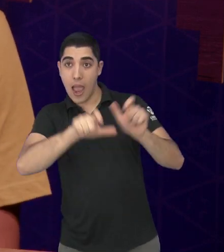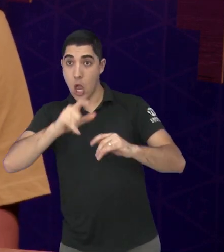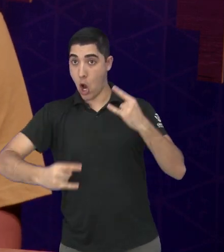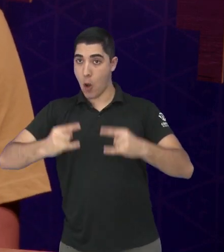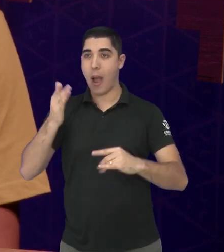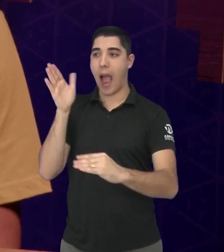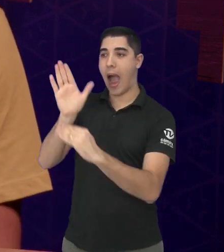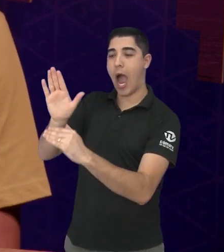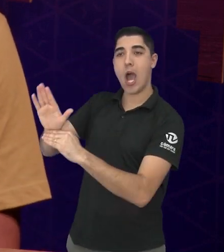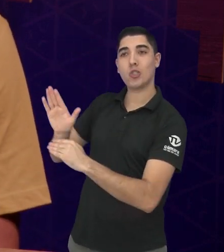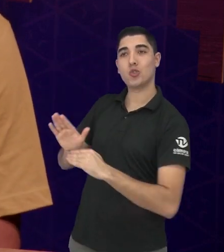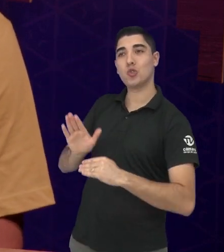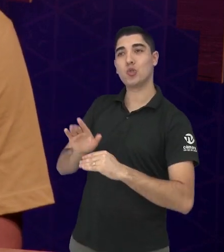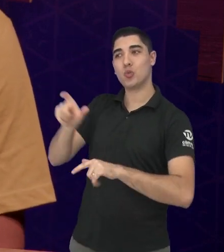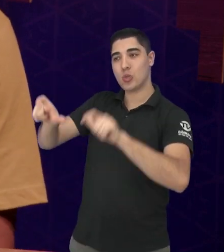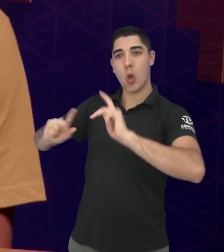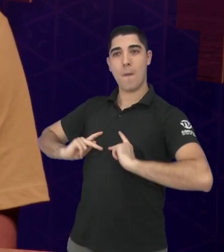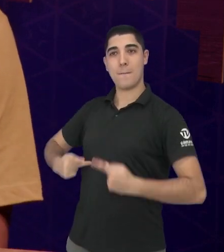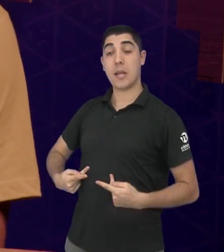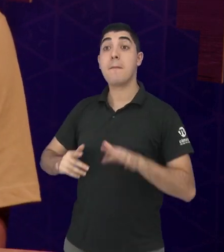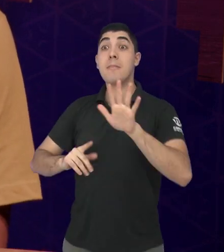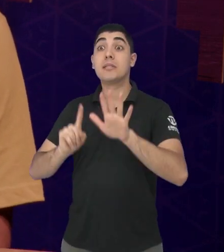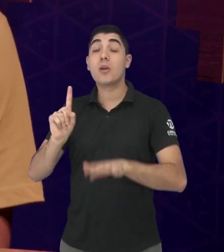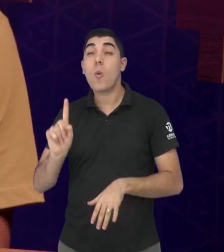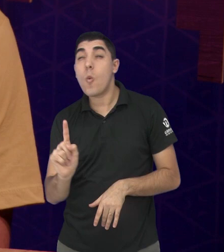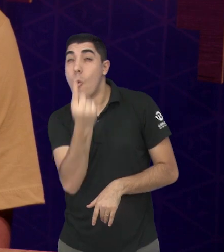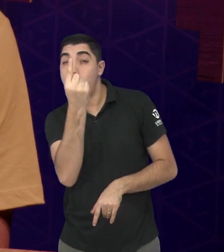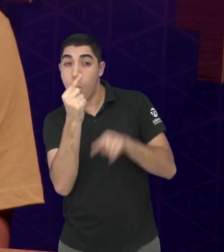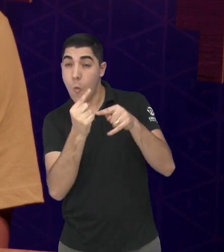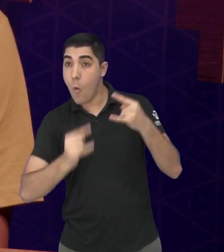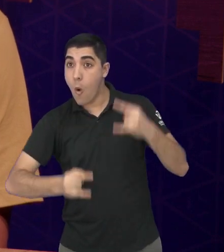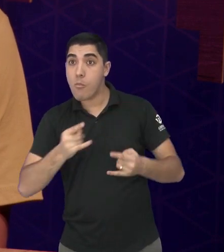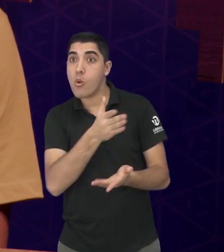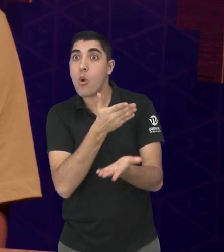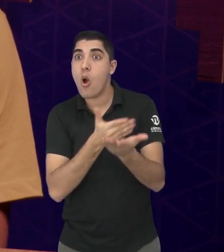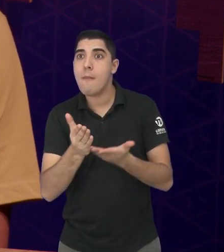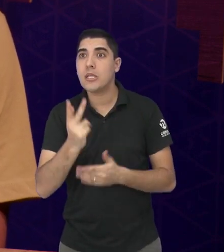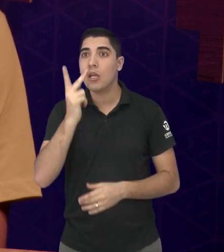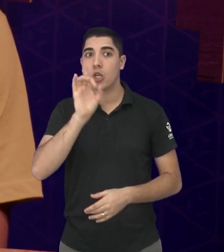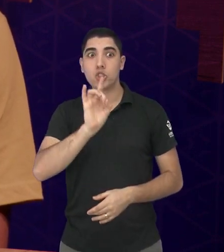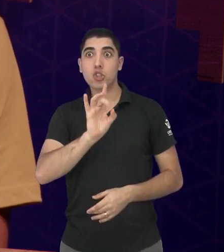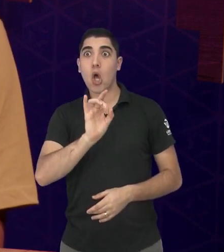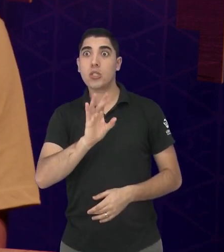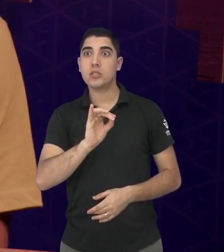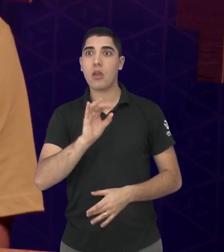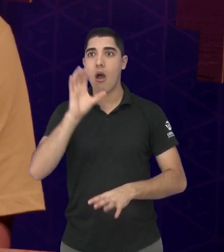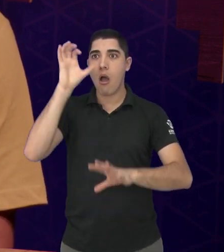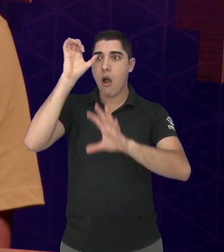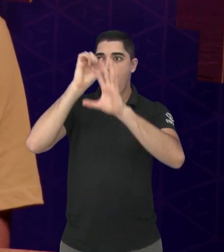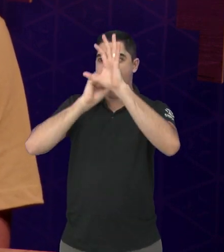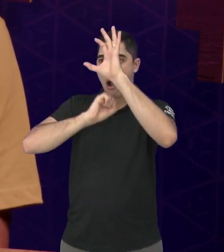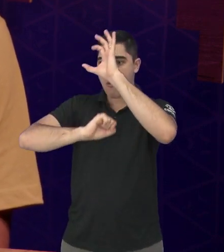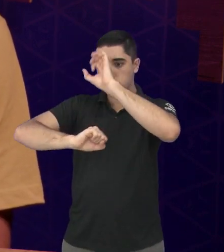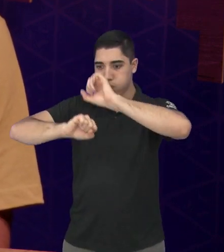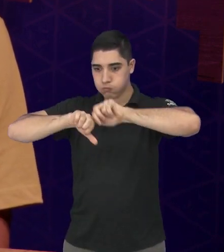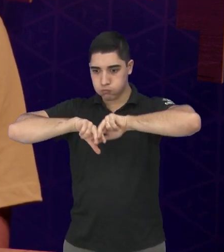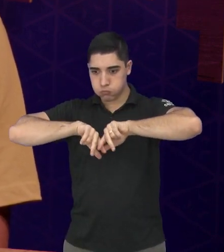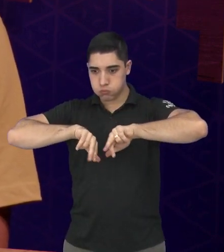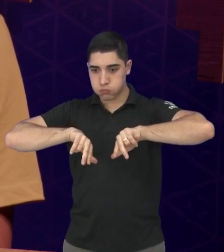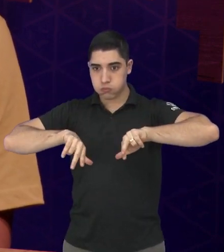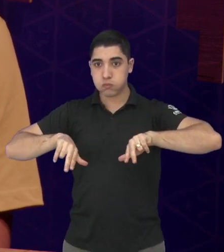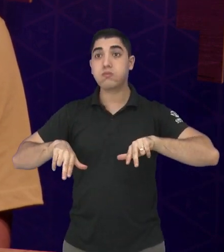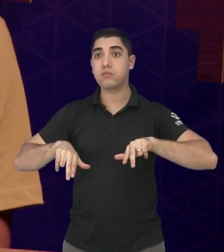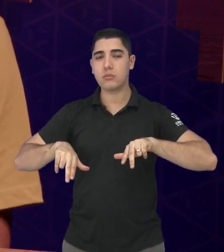acontece que um desses robôs se torna autoconsciente. E, por enquanto, é o grande impasse